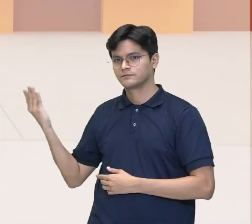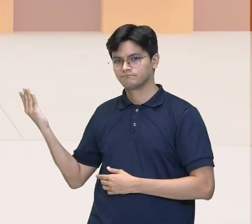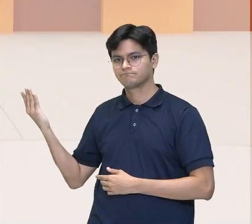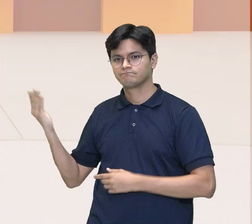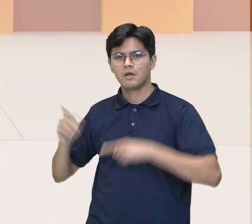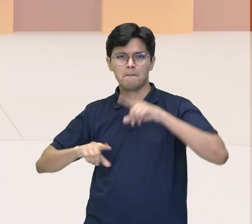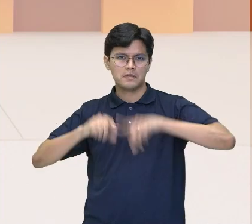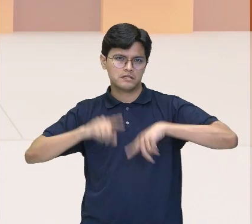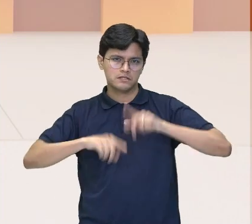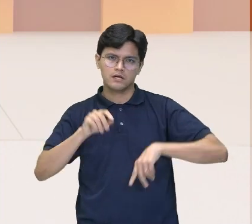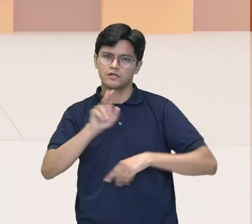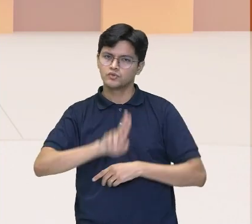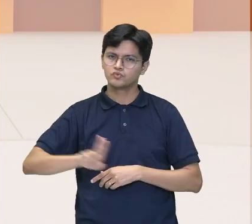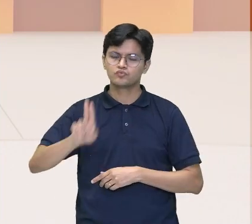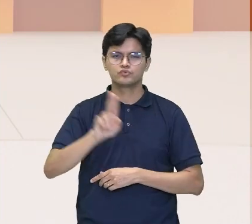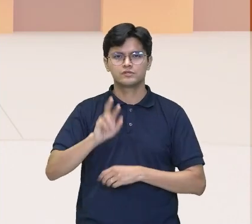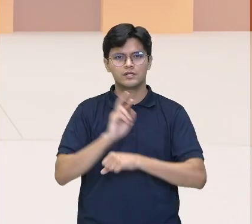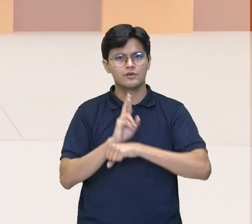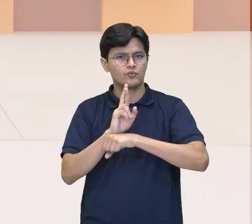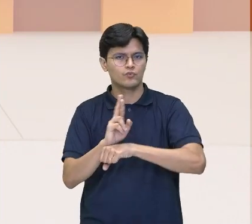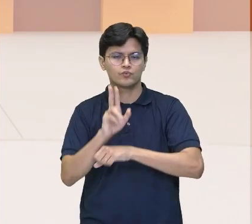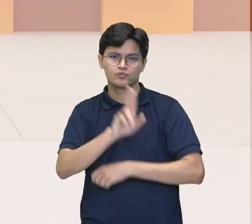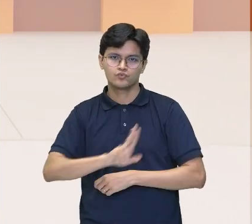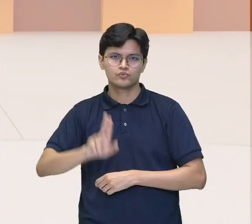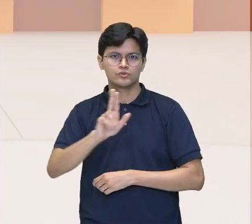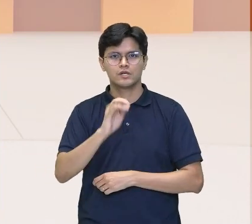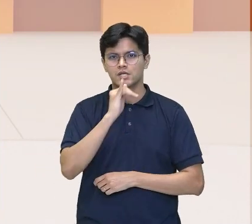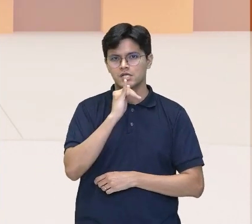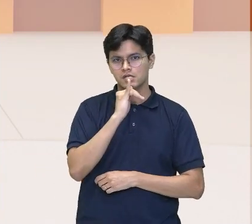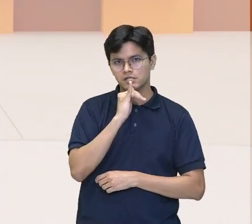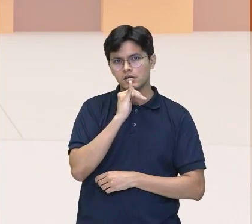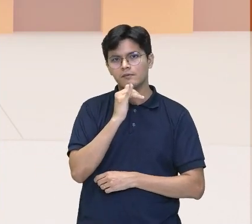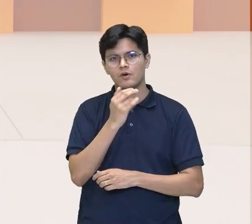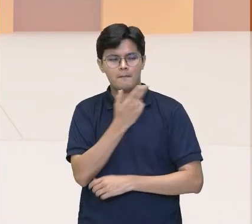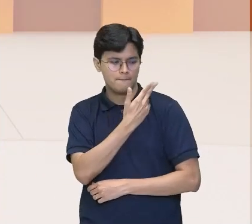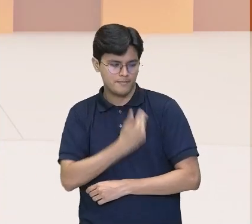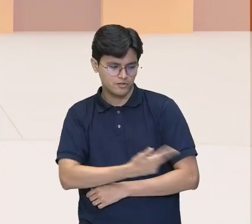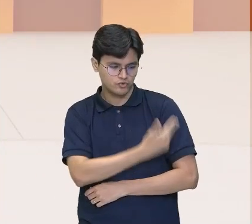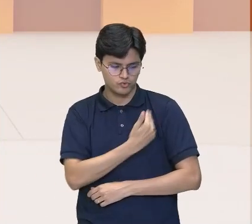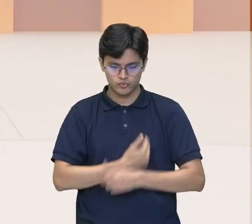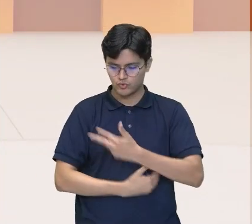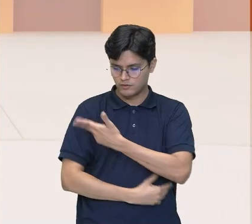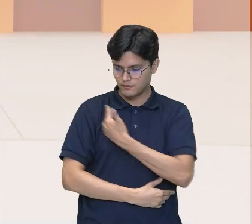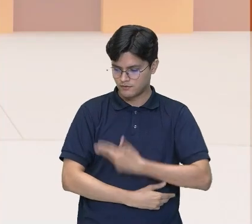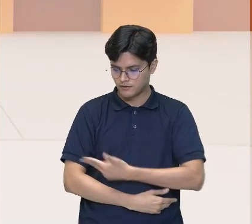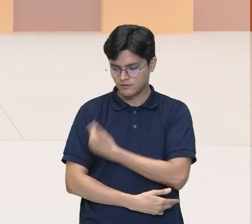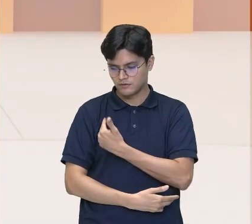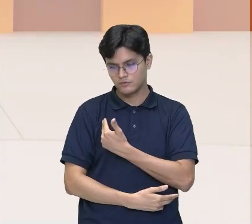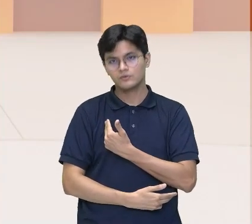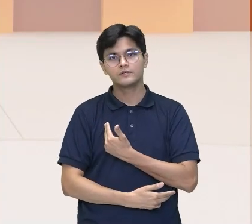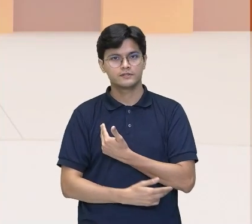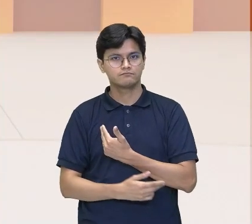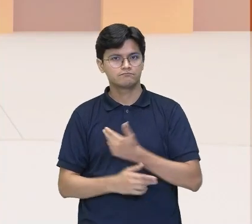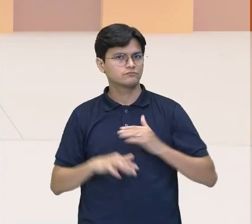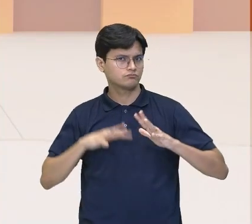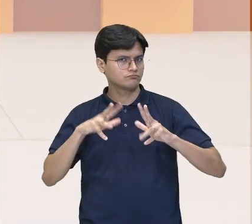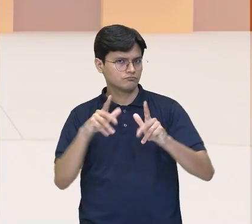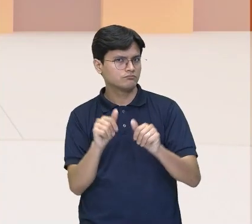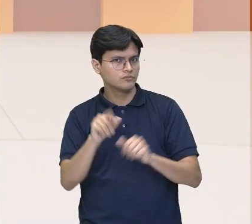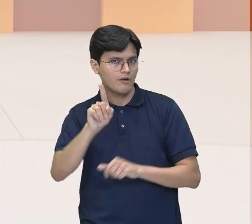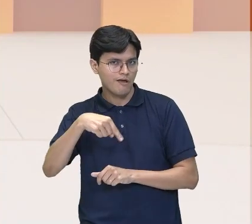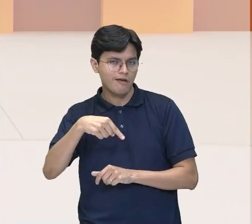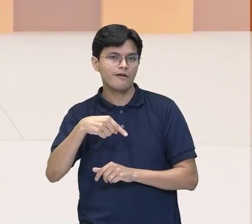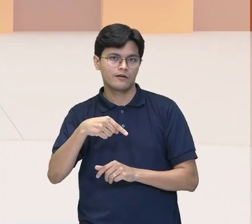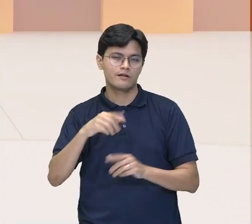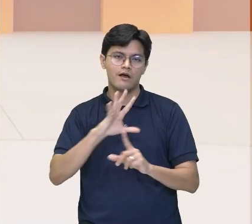os recursos utilizados, como por exemplo a questão da pintura. Tudo isso é uma arte